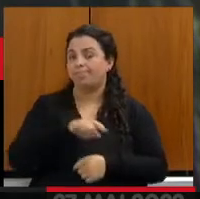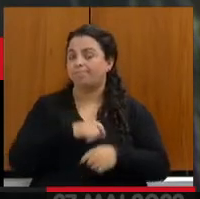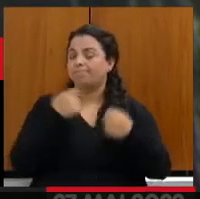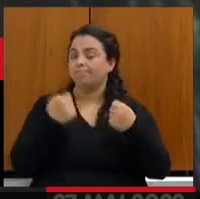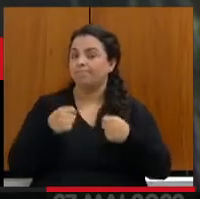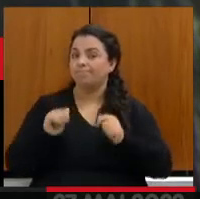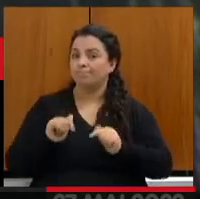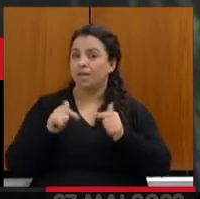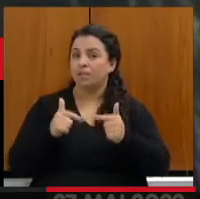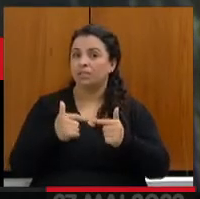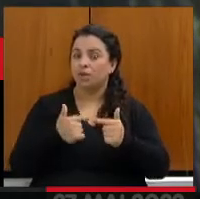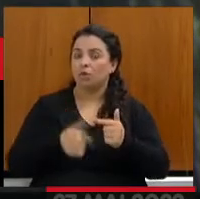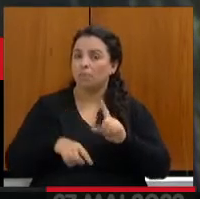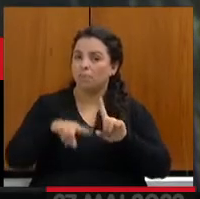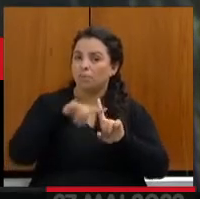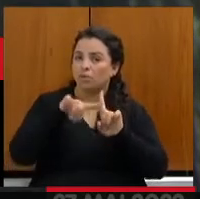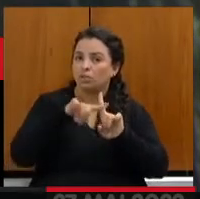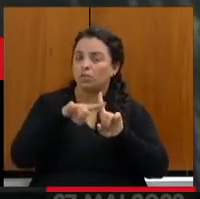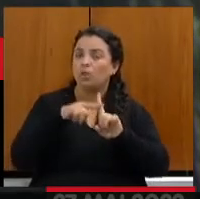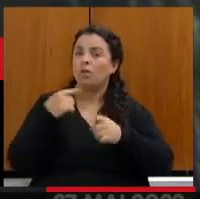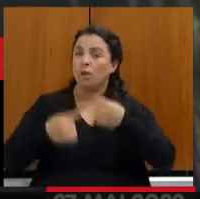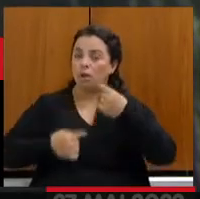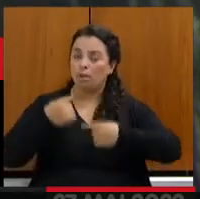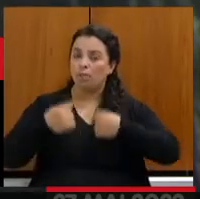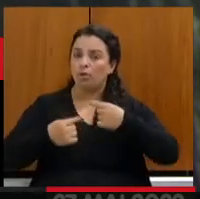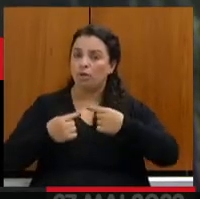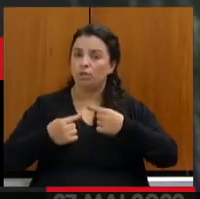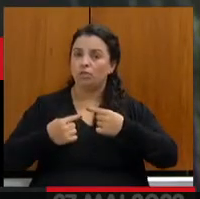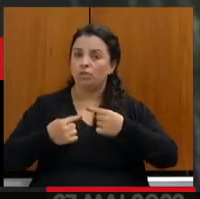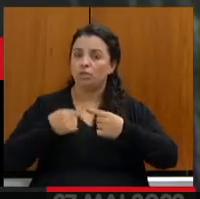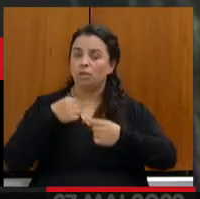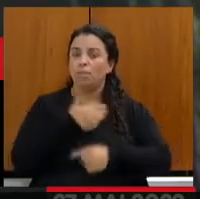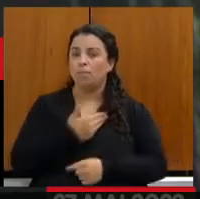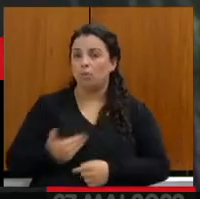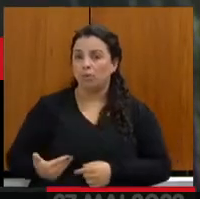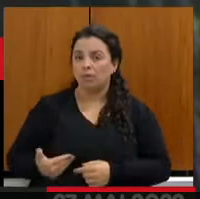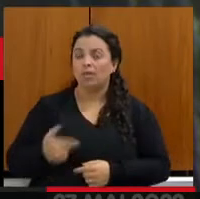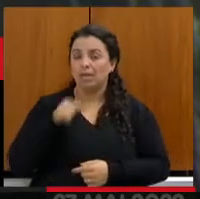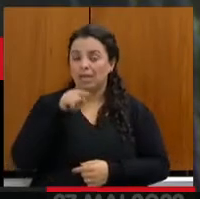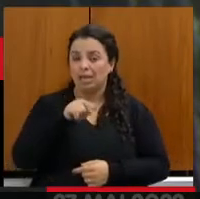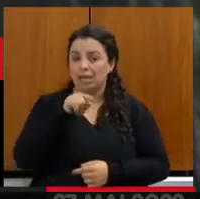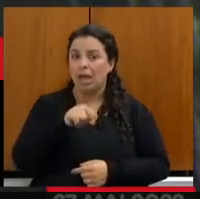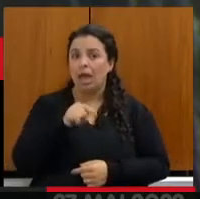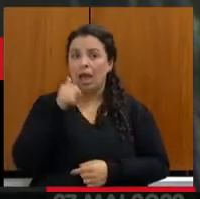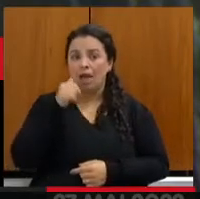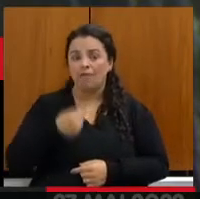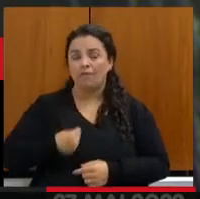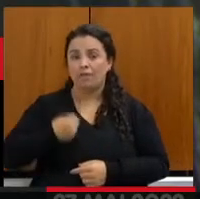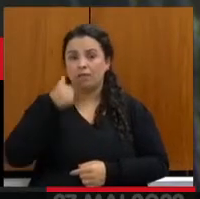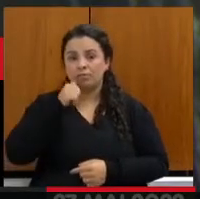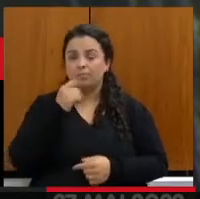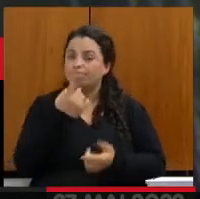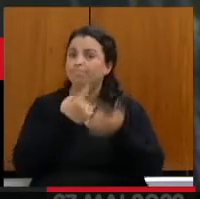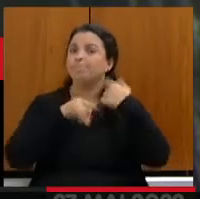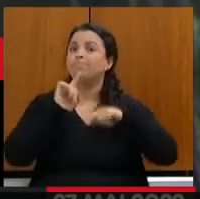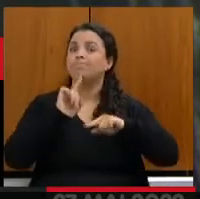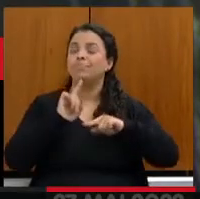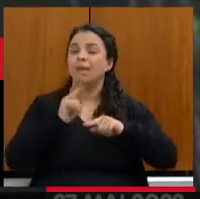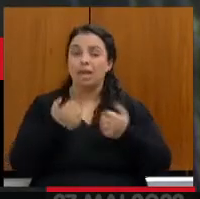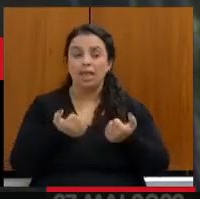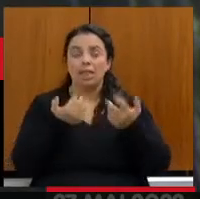e por políticas públicas que mudem esse cenário que proporcionem as mulheres acesso à educação